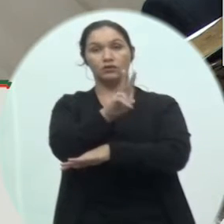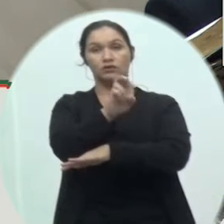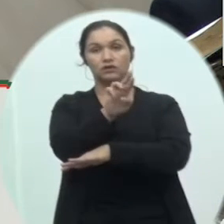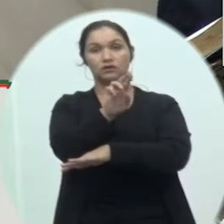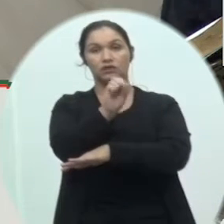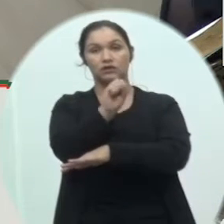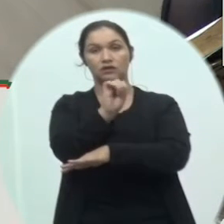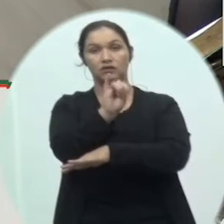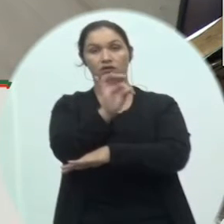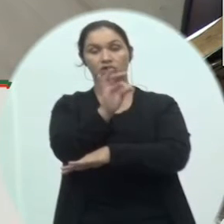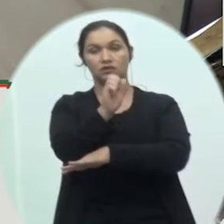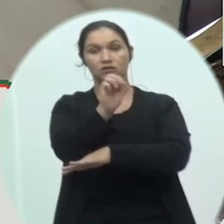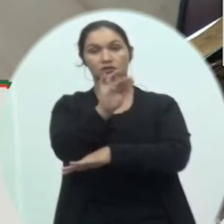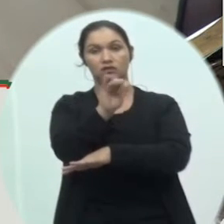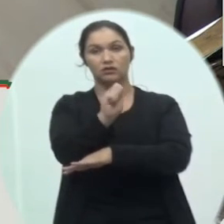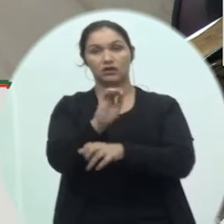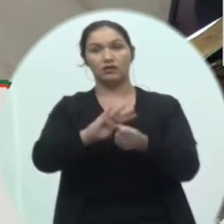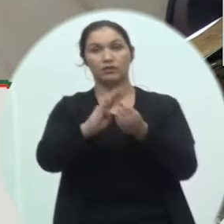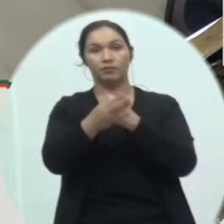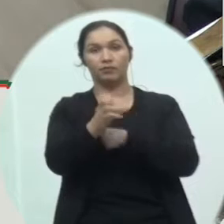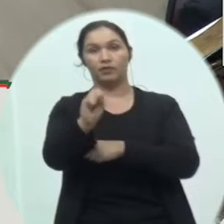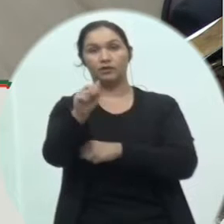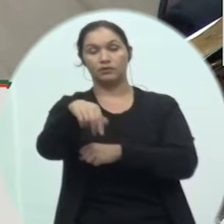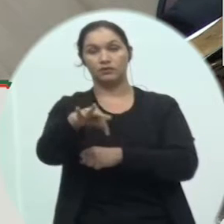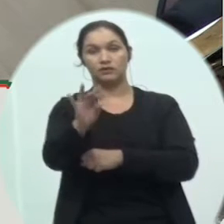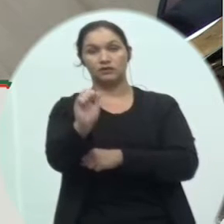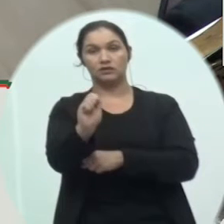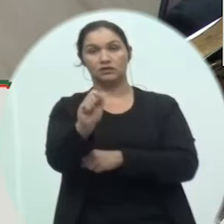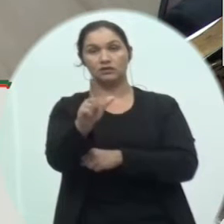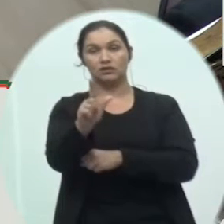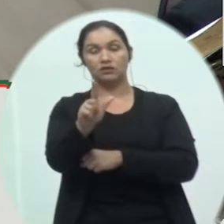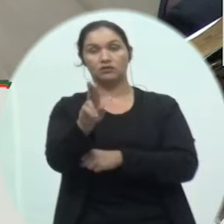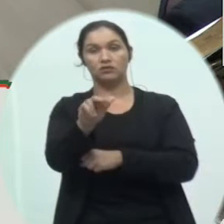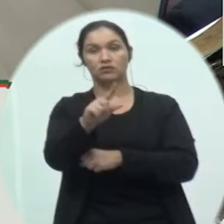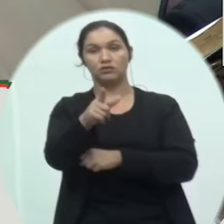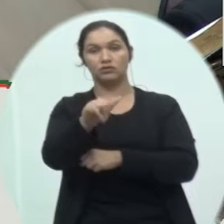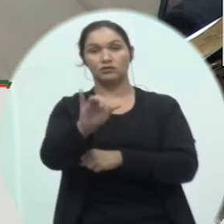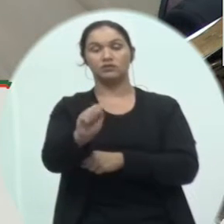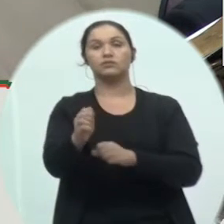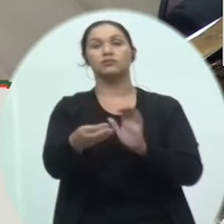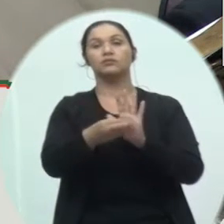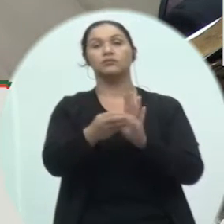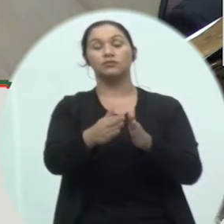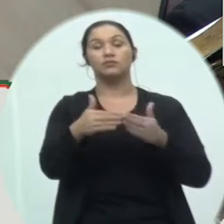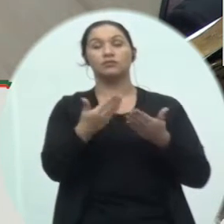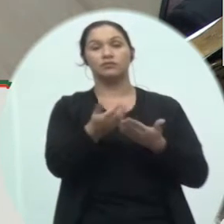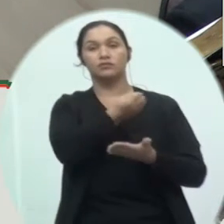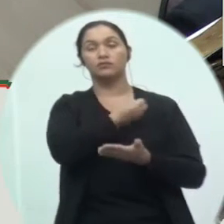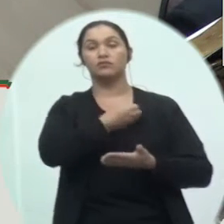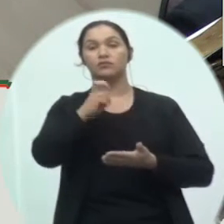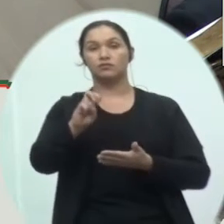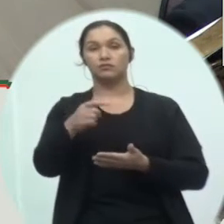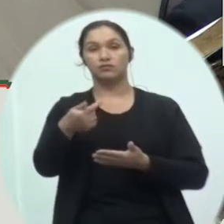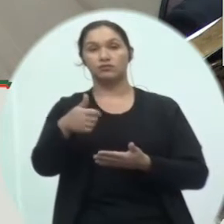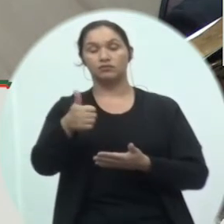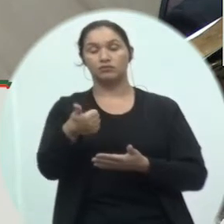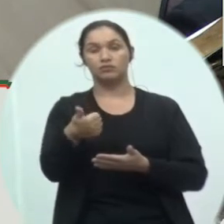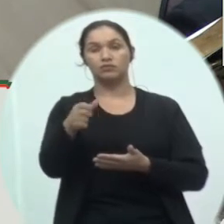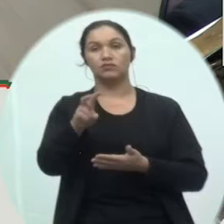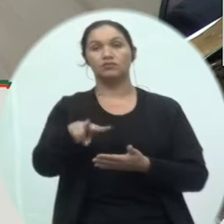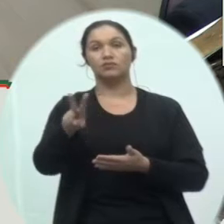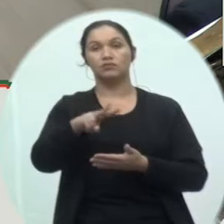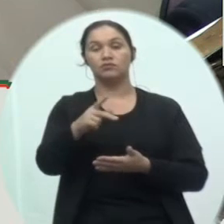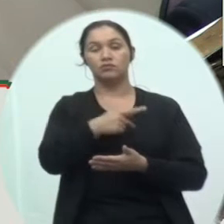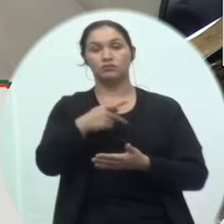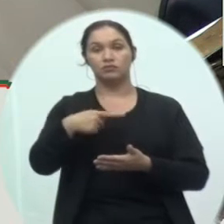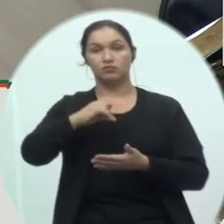número 724, bairro Santa Luzia. Requerimento número 261/2019, de autoria do vereador Jair Alexandre, assunto envio